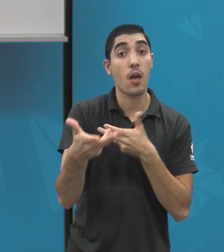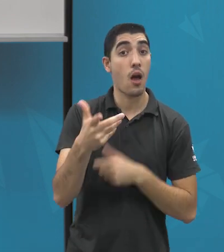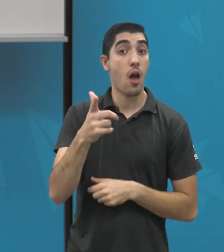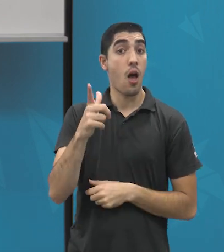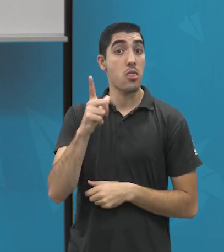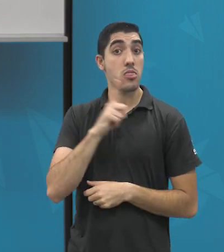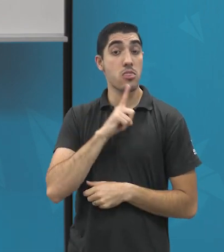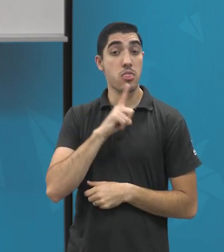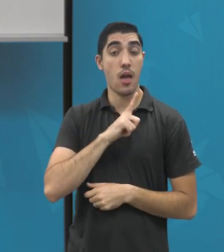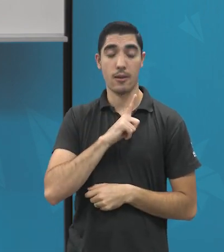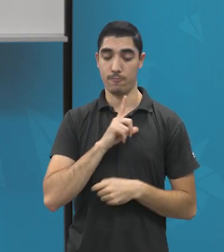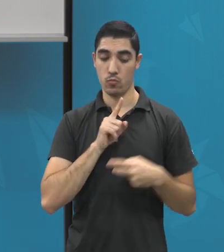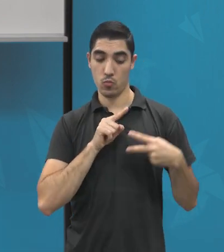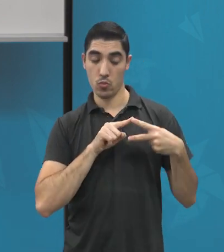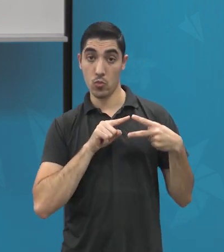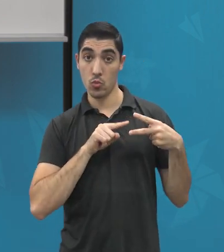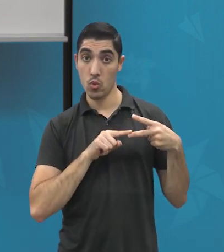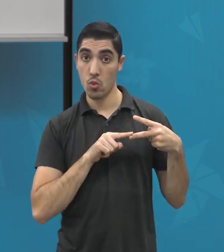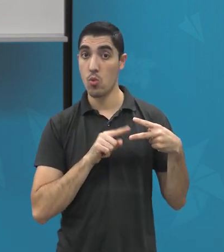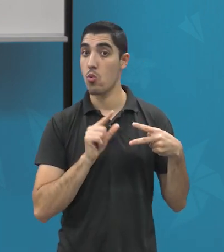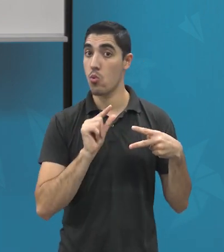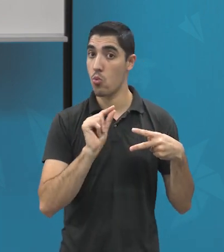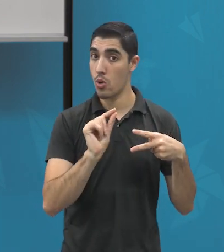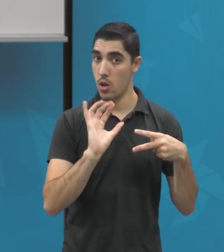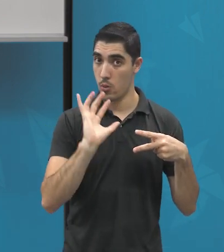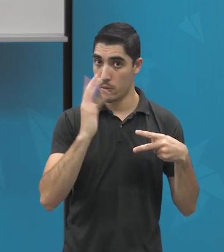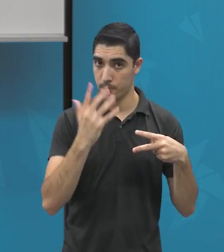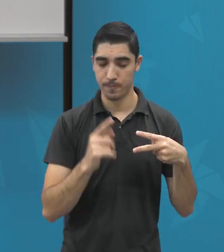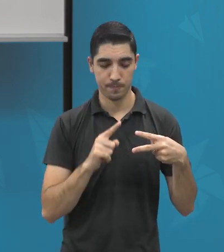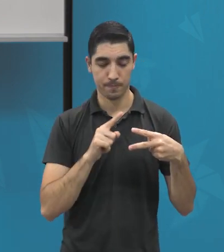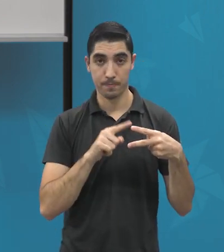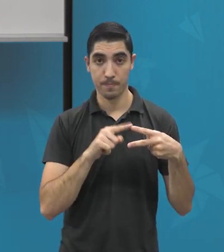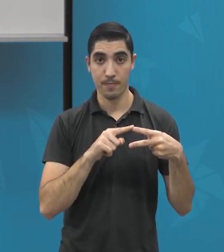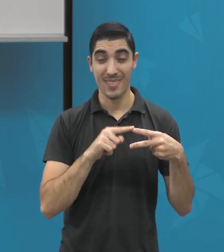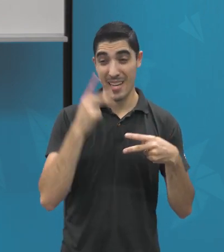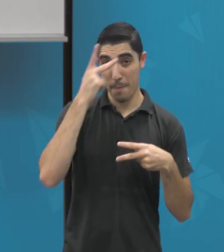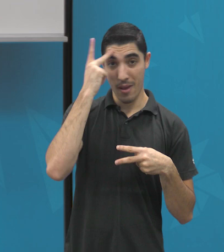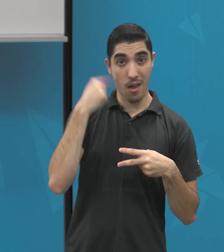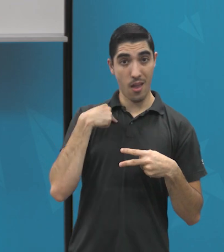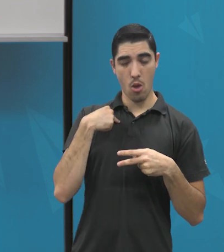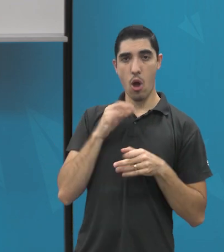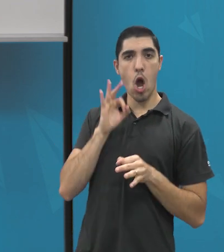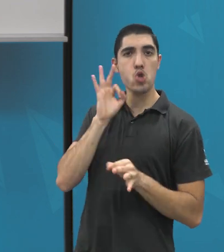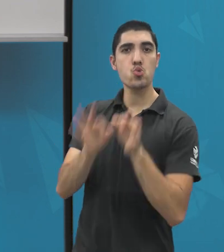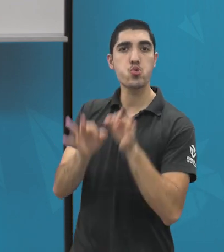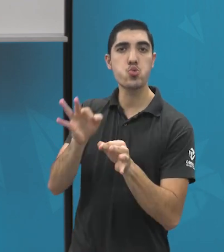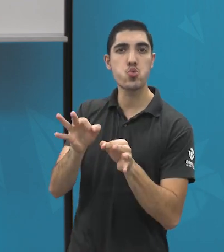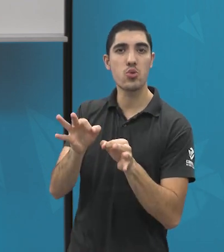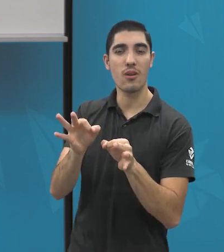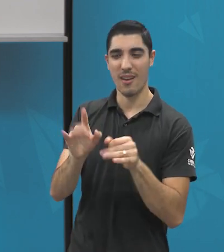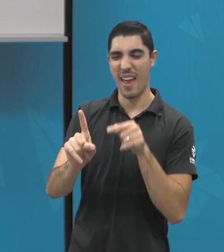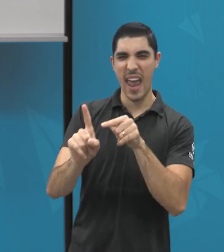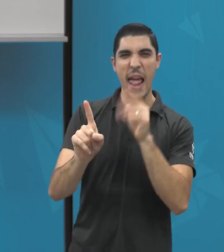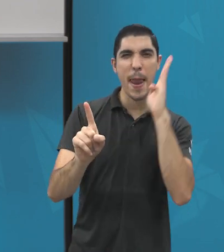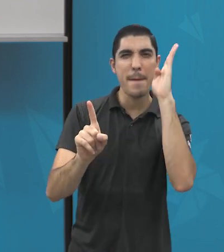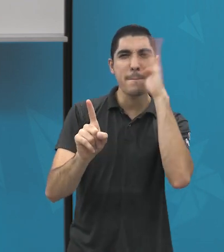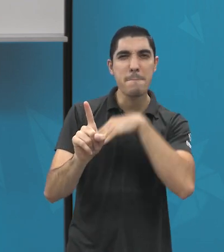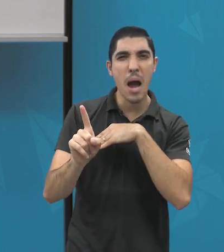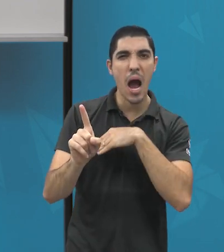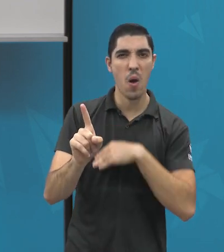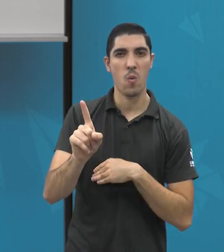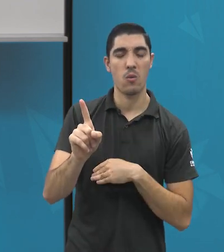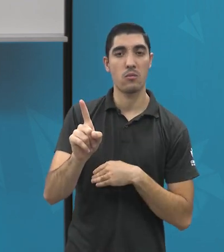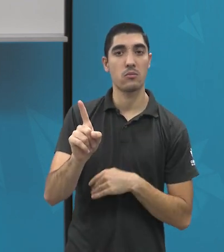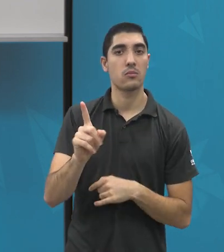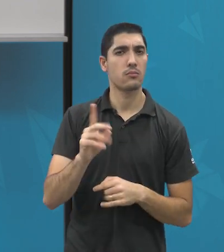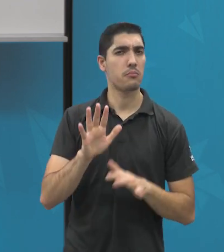criamos dois problemas. O primeiro deles é o quê? Julgar alguém mau ou imoral, só